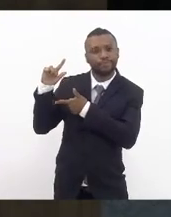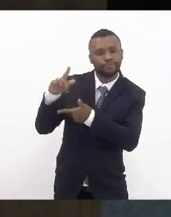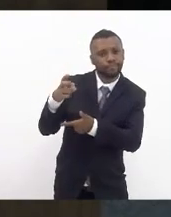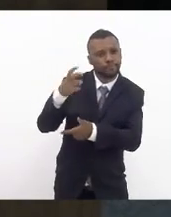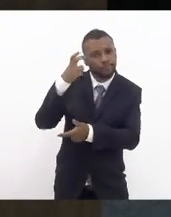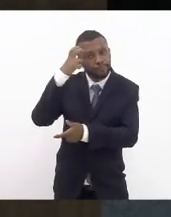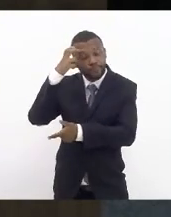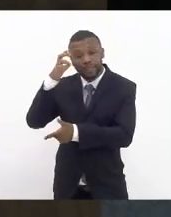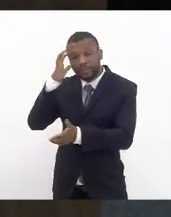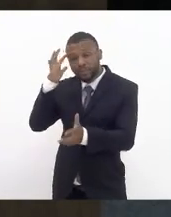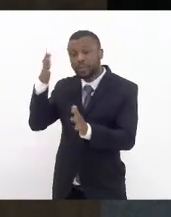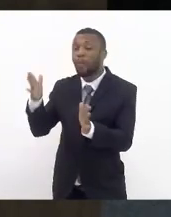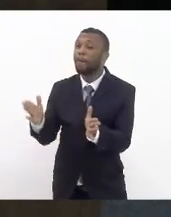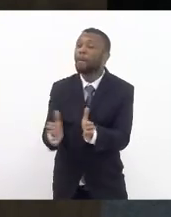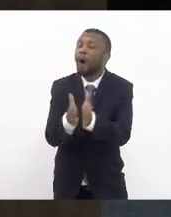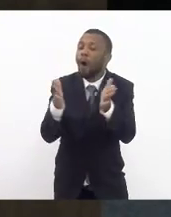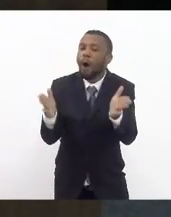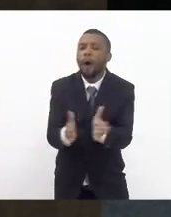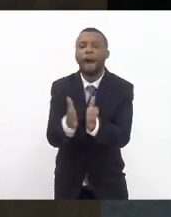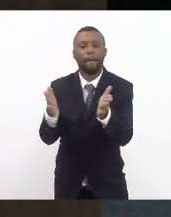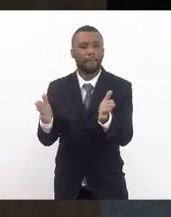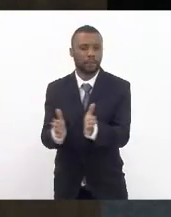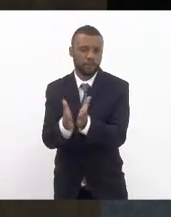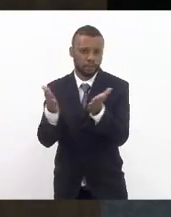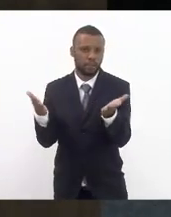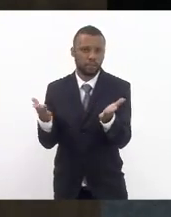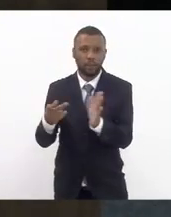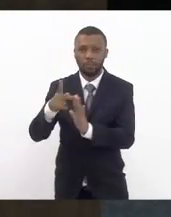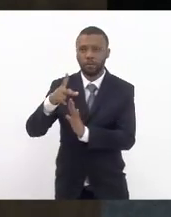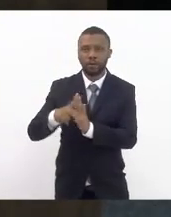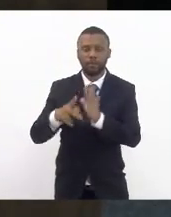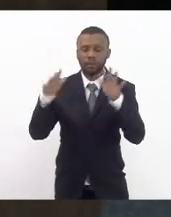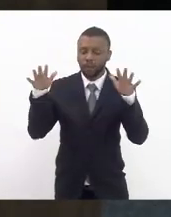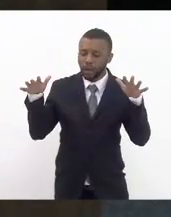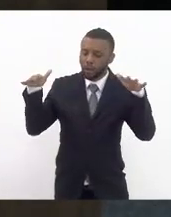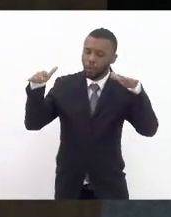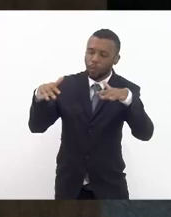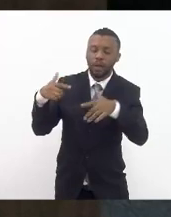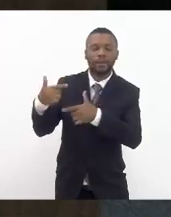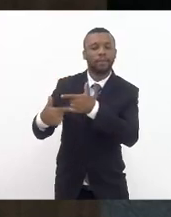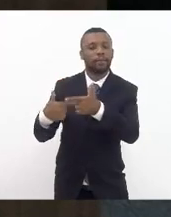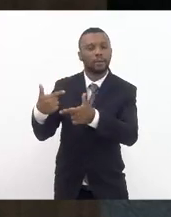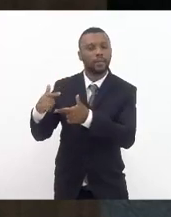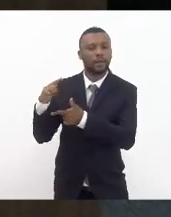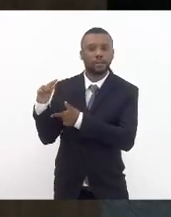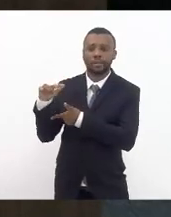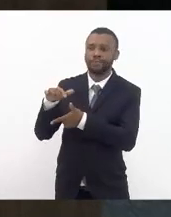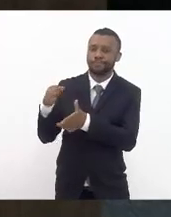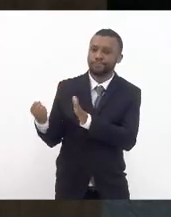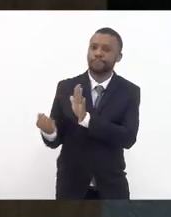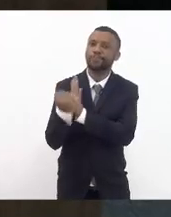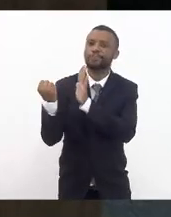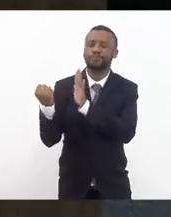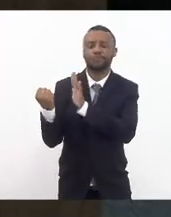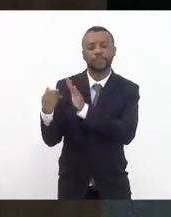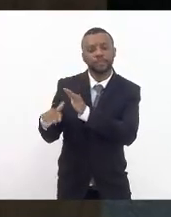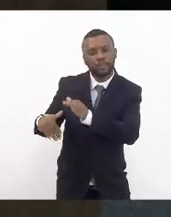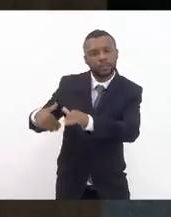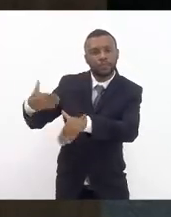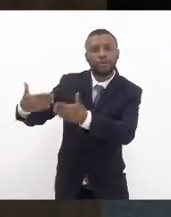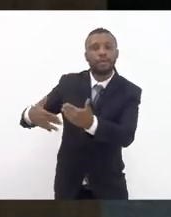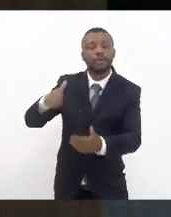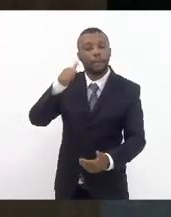de vulnerabilidade social. O projeto dá visibilidade a essa atividade tradicional desenvolvida pelas trabalhadoras